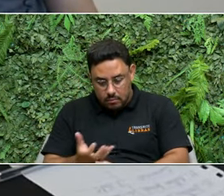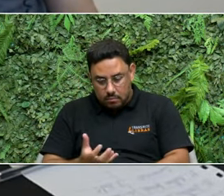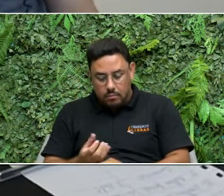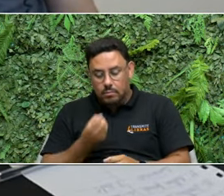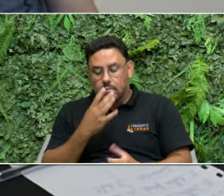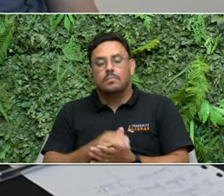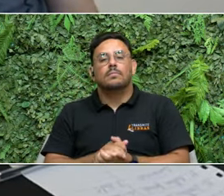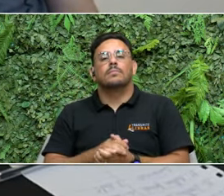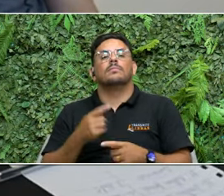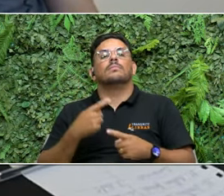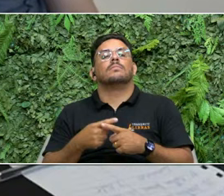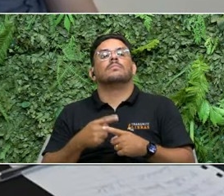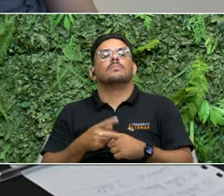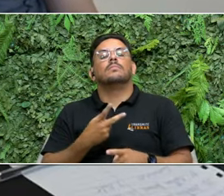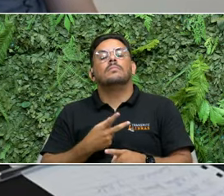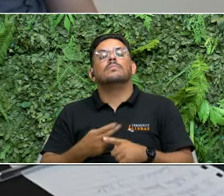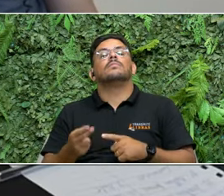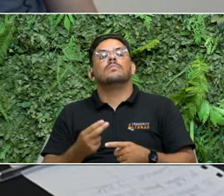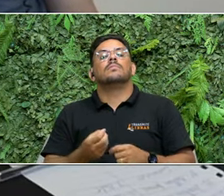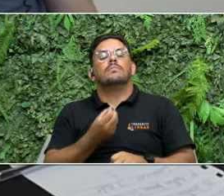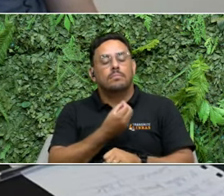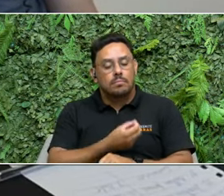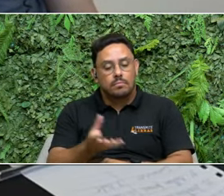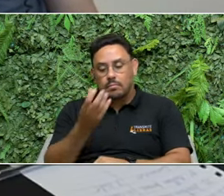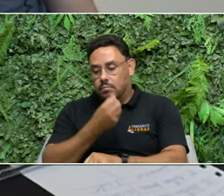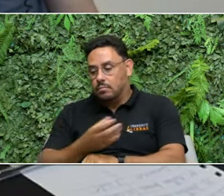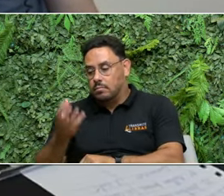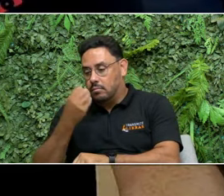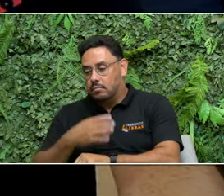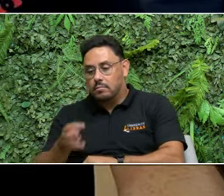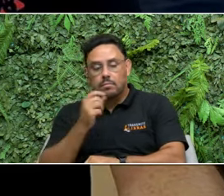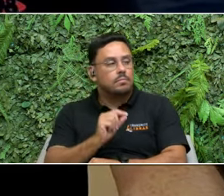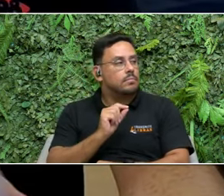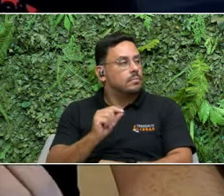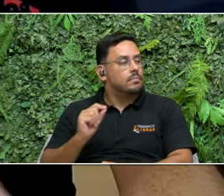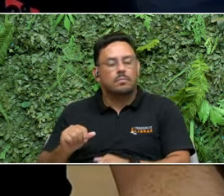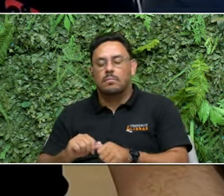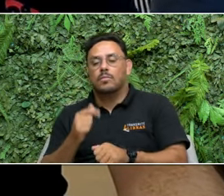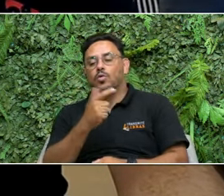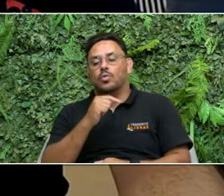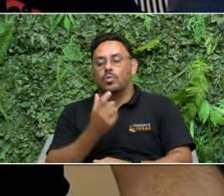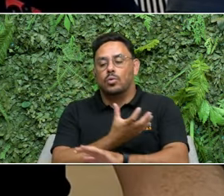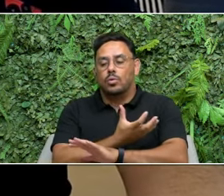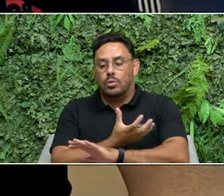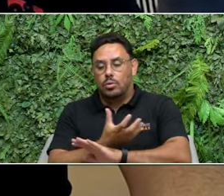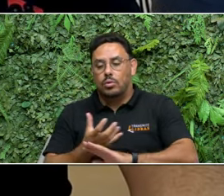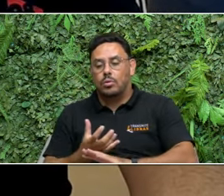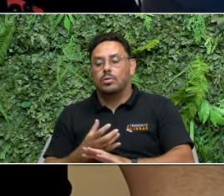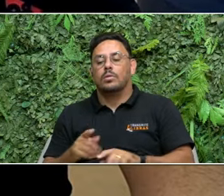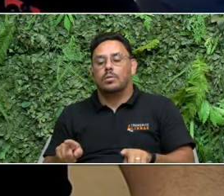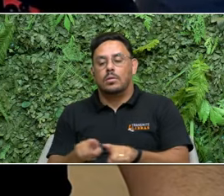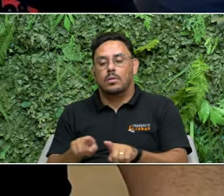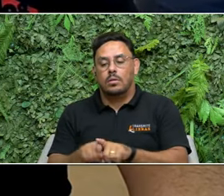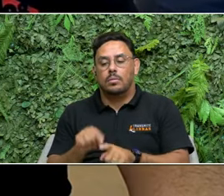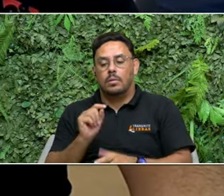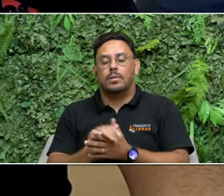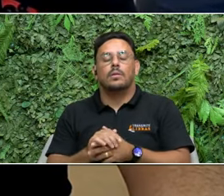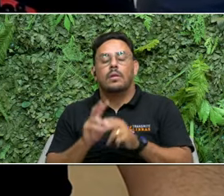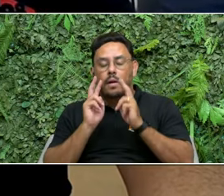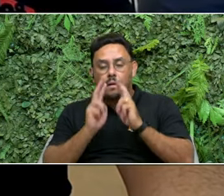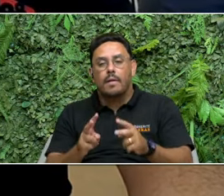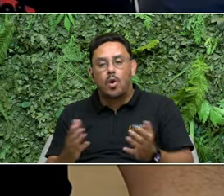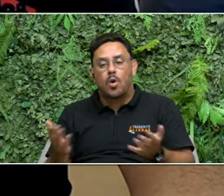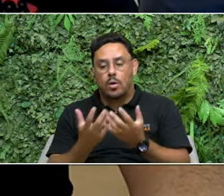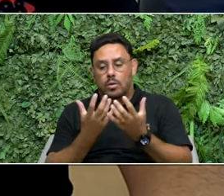ele o gramado hoje tá muito bom porque no primeiro jogo aqui na primeira vitória do Cruzeiro ele semeou o gramado né mostrando os pontos ali que não tinha muita grama e